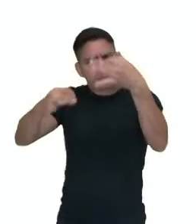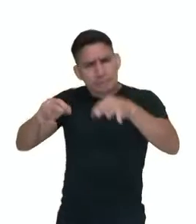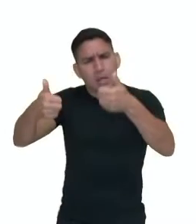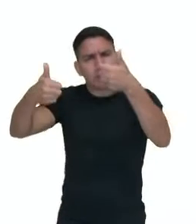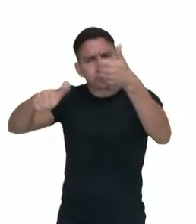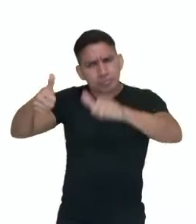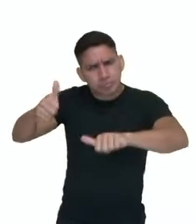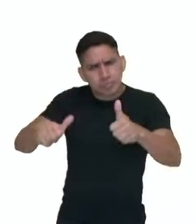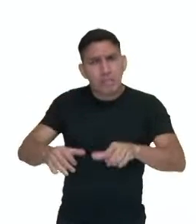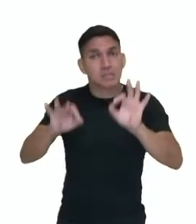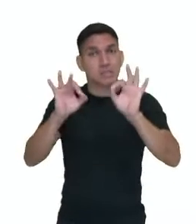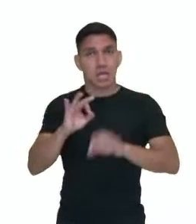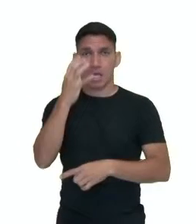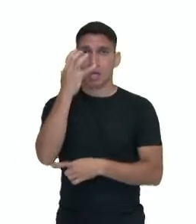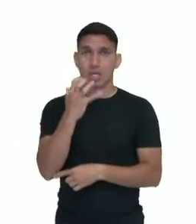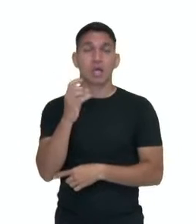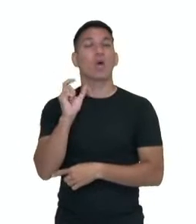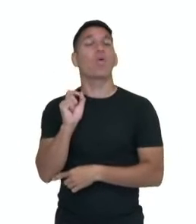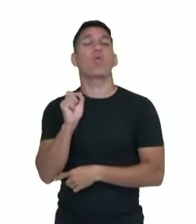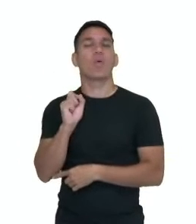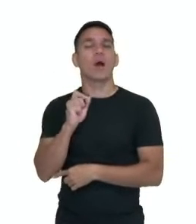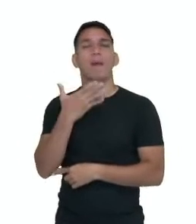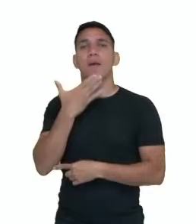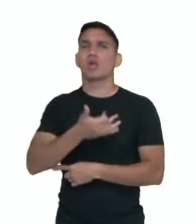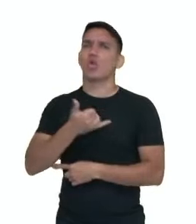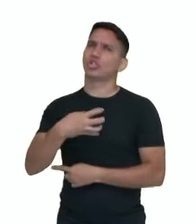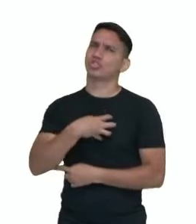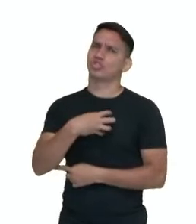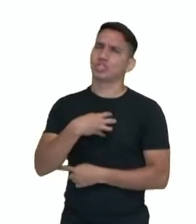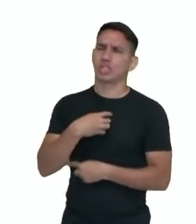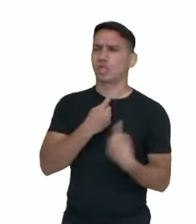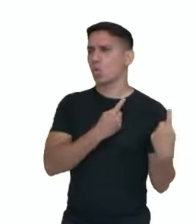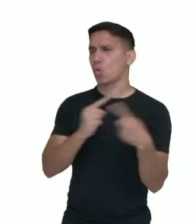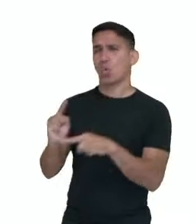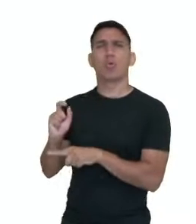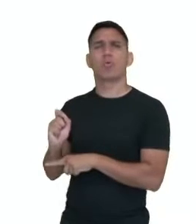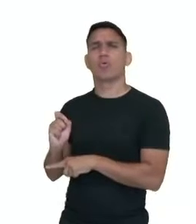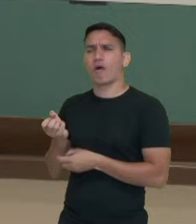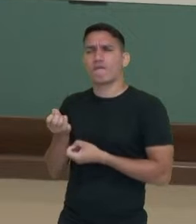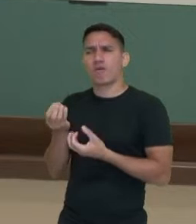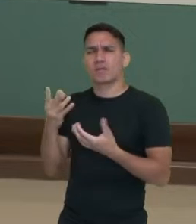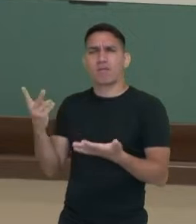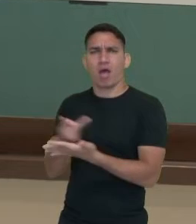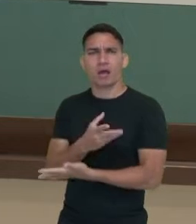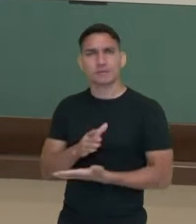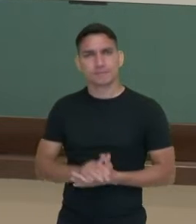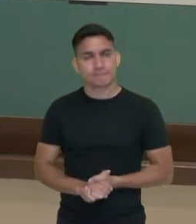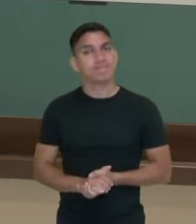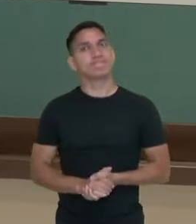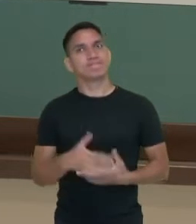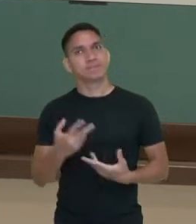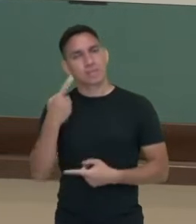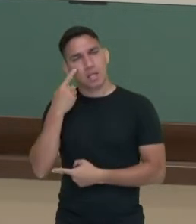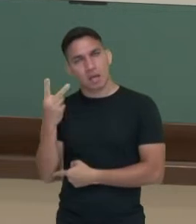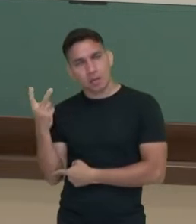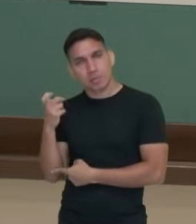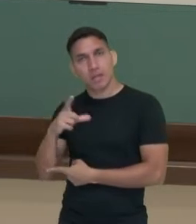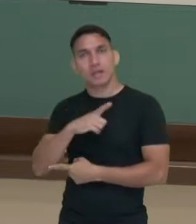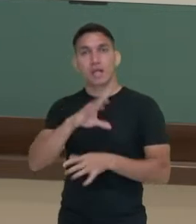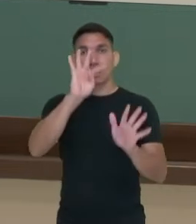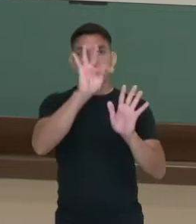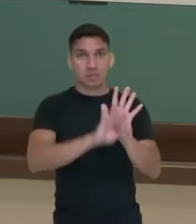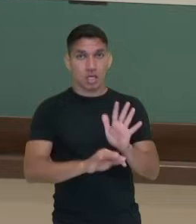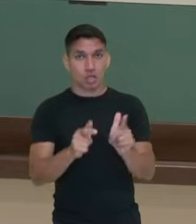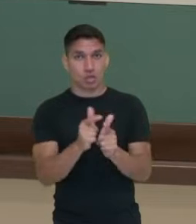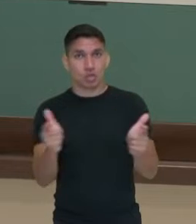seriedade, é a melhor maneira de enfrentar e combater a desinformação. Vejamos, nós temos nesse texto